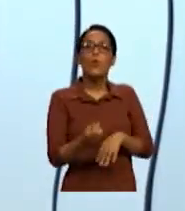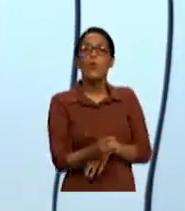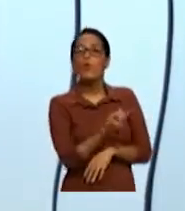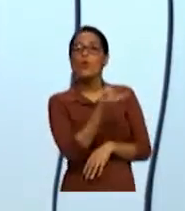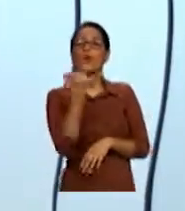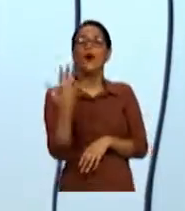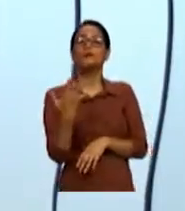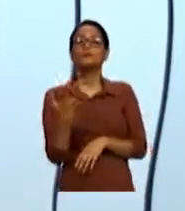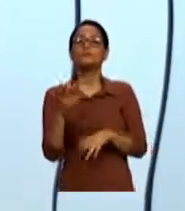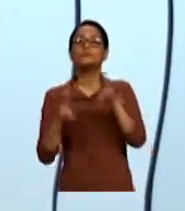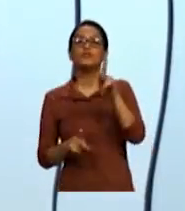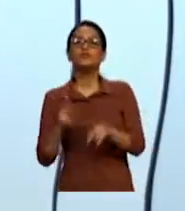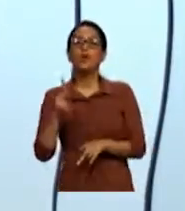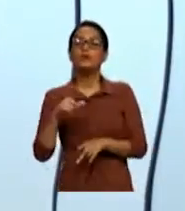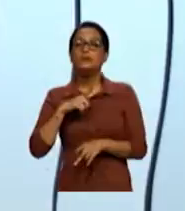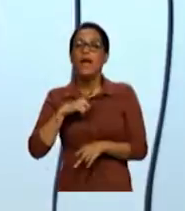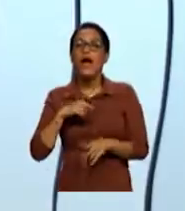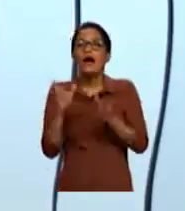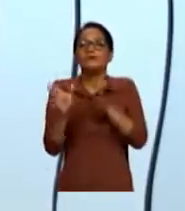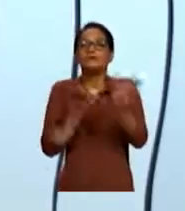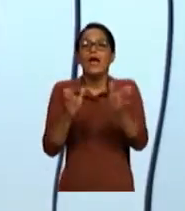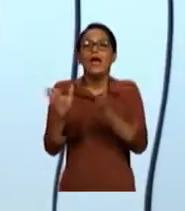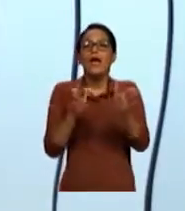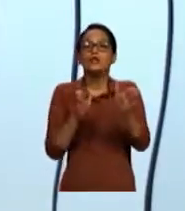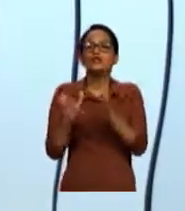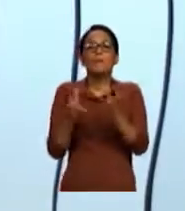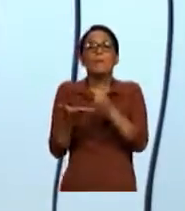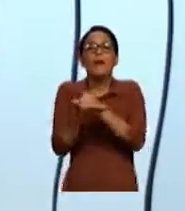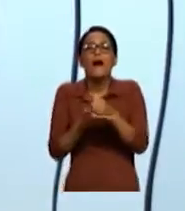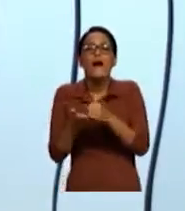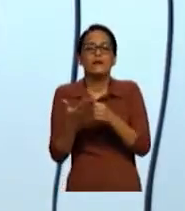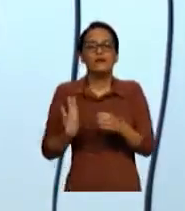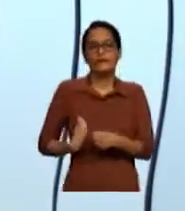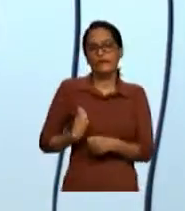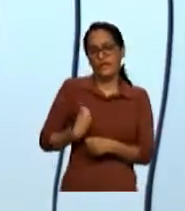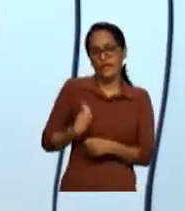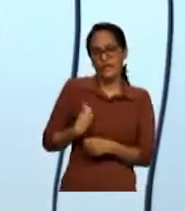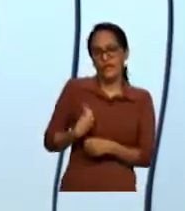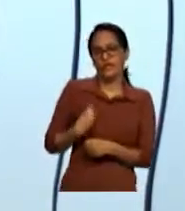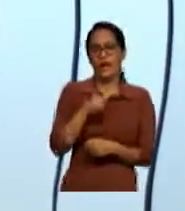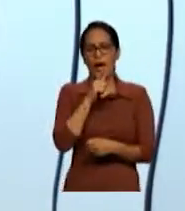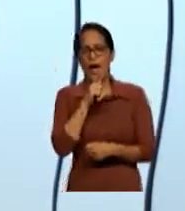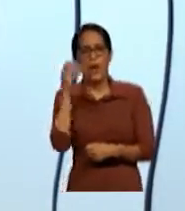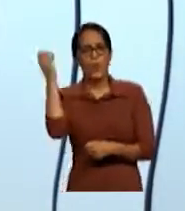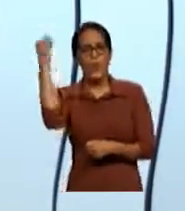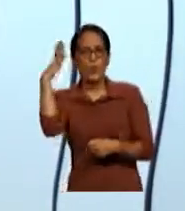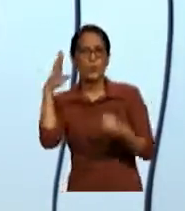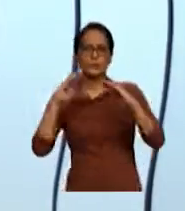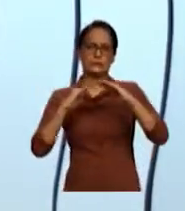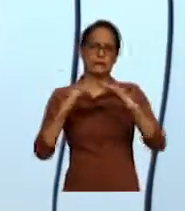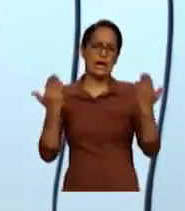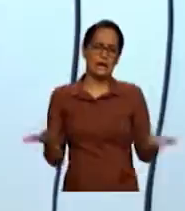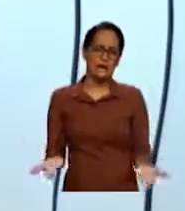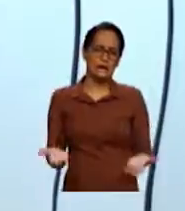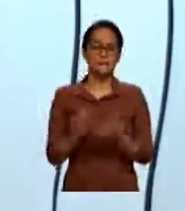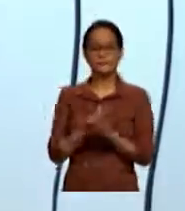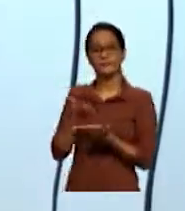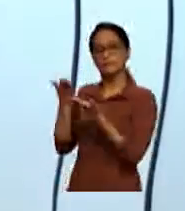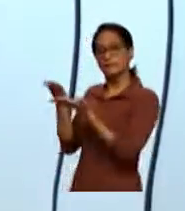têm acesso ao saneamento básico. Feito isso, eu tenho aqui então um mapa